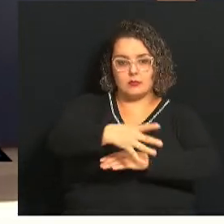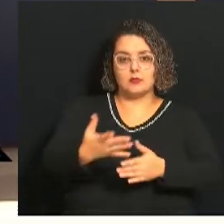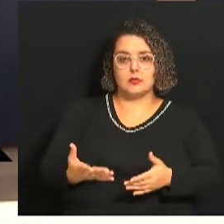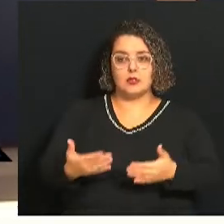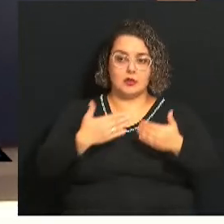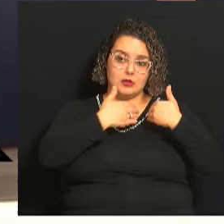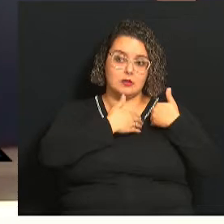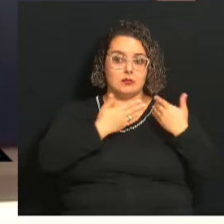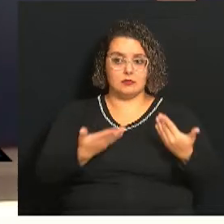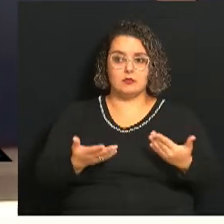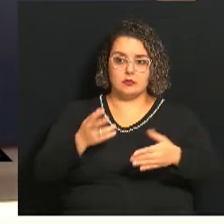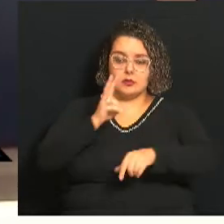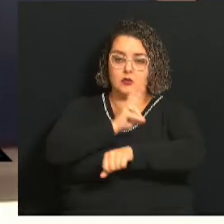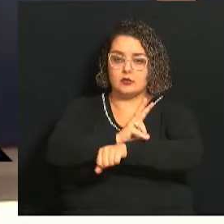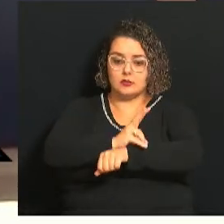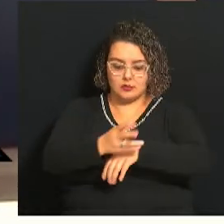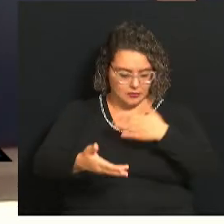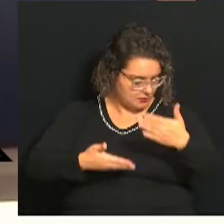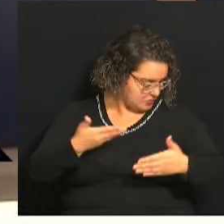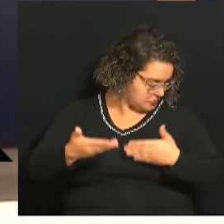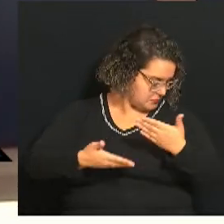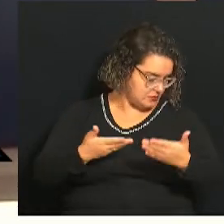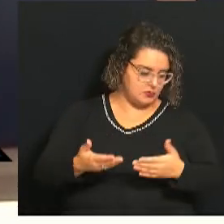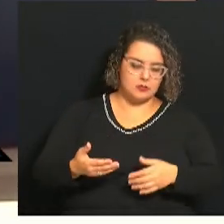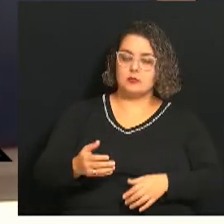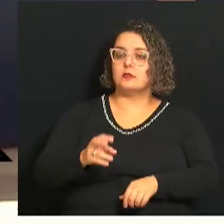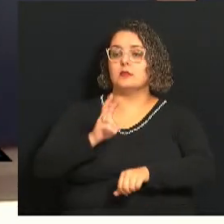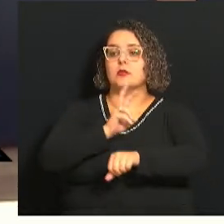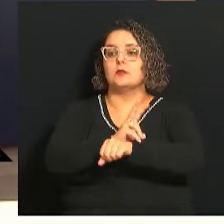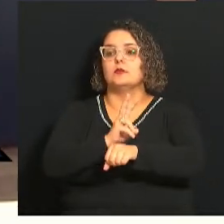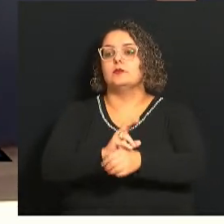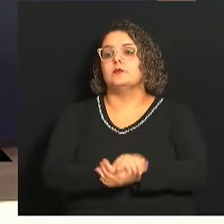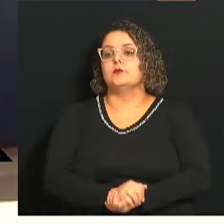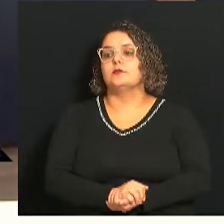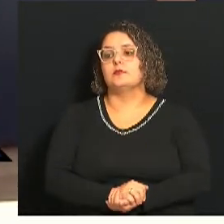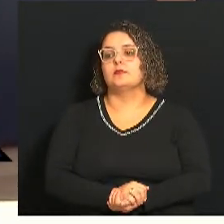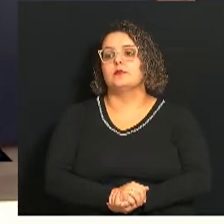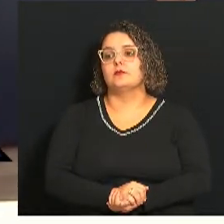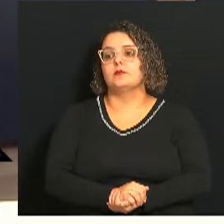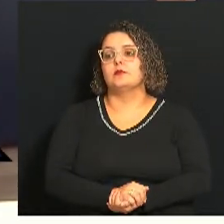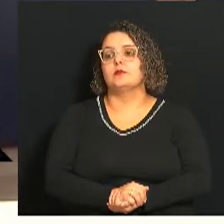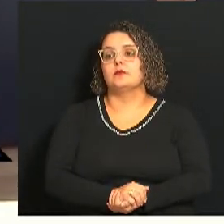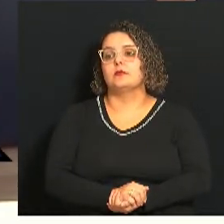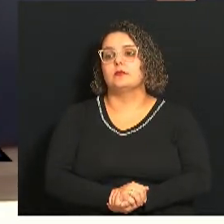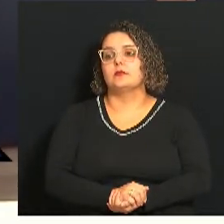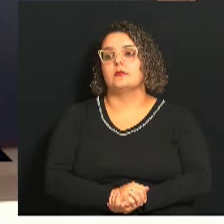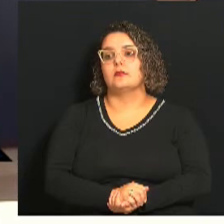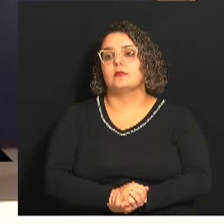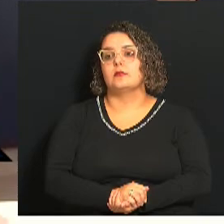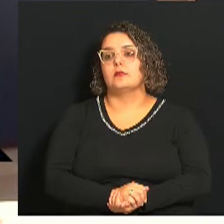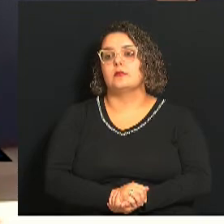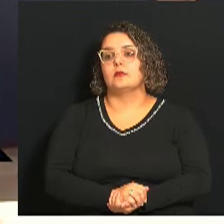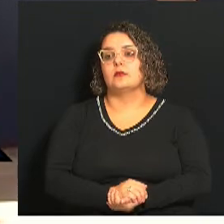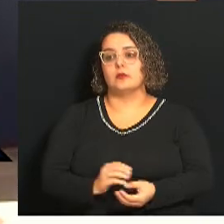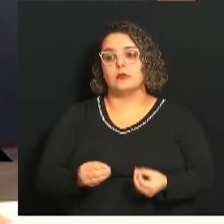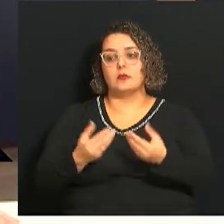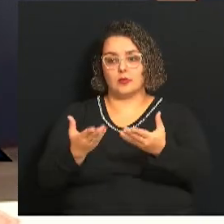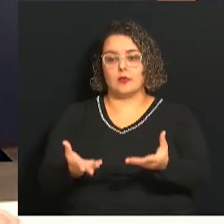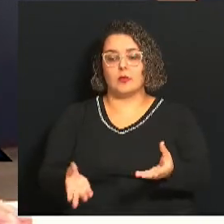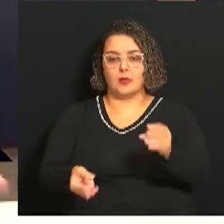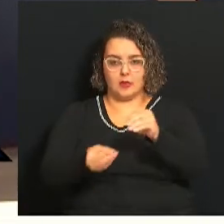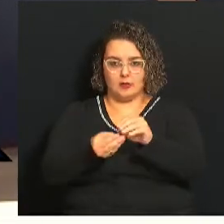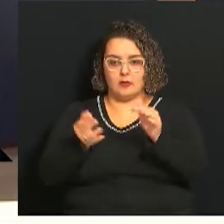pelo cuidado, manutenção. Eu vou até devolver para vocês aí uma consideração